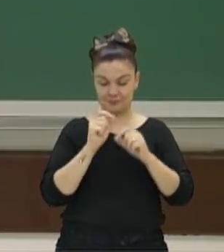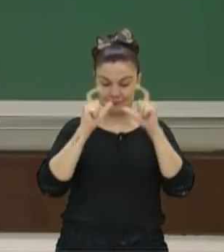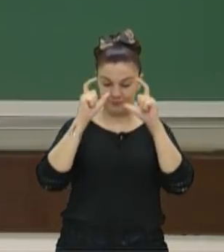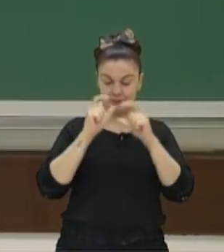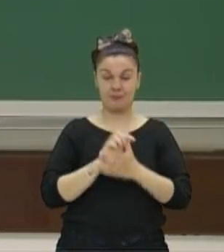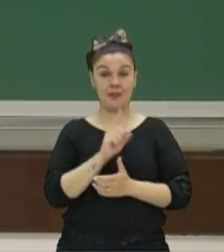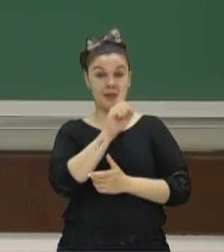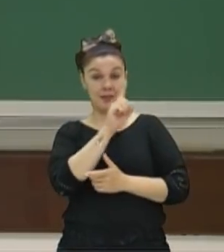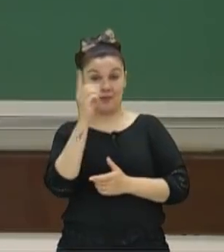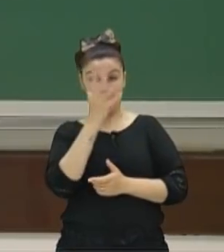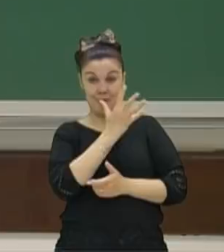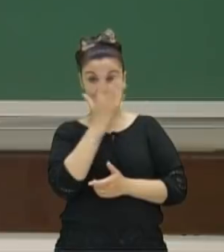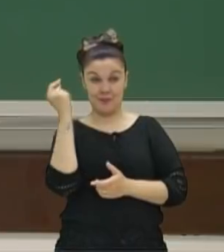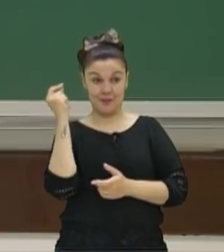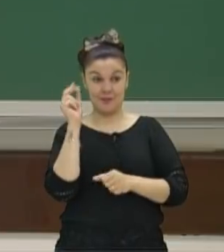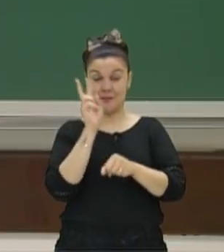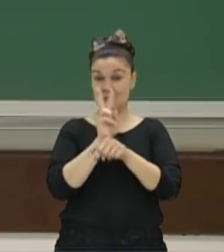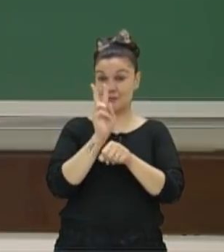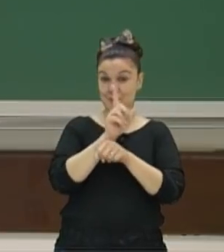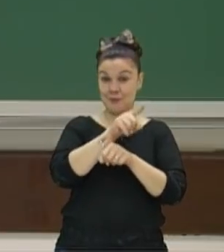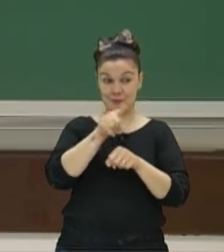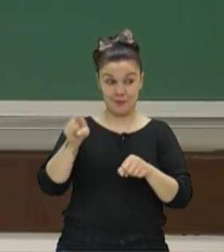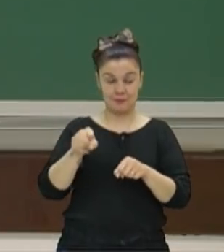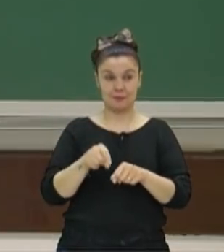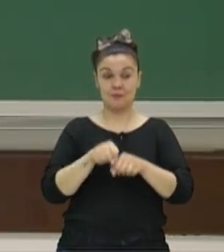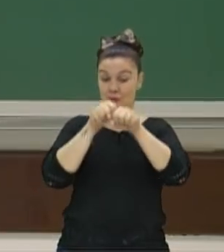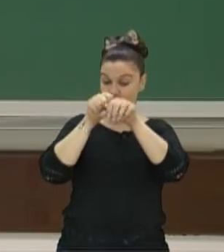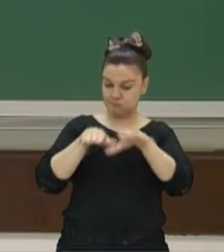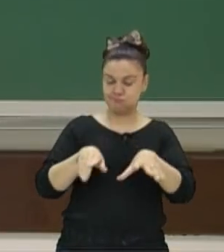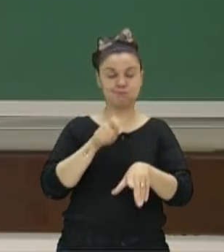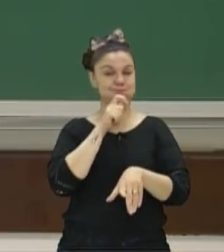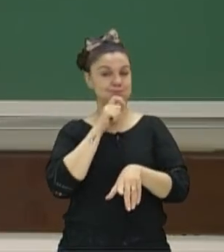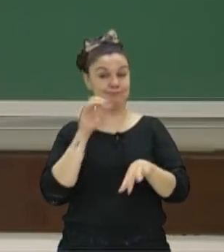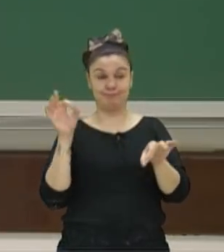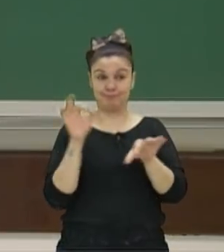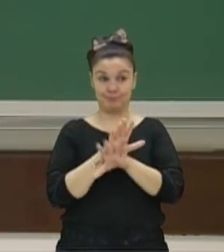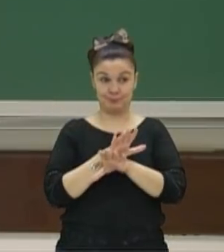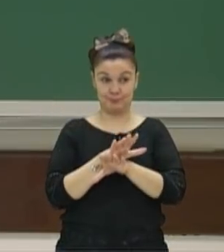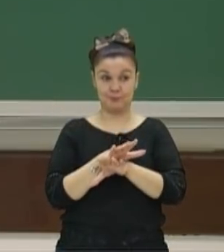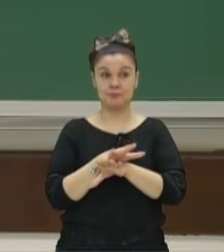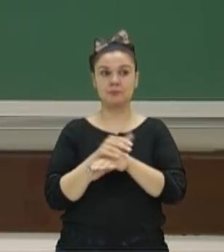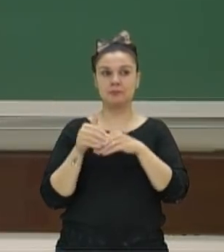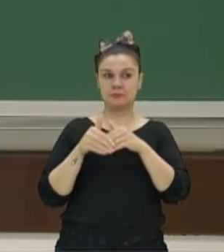atenção. Não esquece de se cuidar, né? A pandemia não acabou, tá? Estamos com a